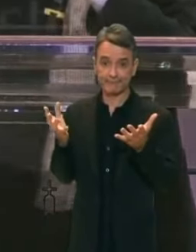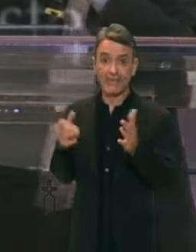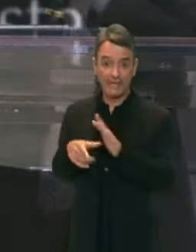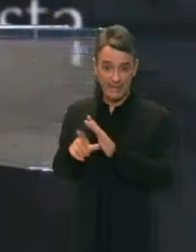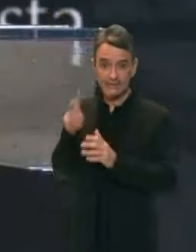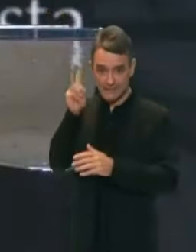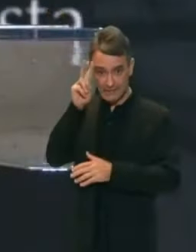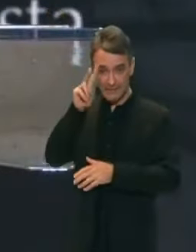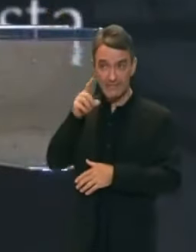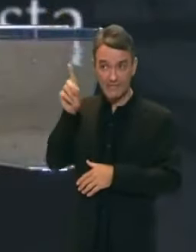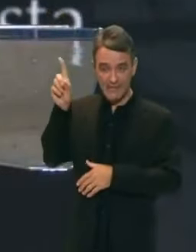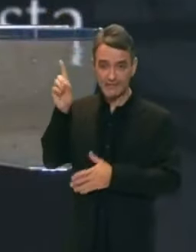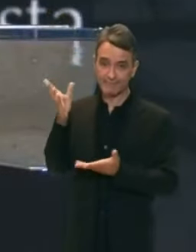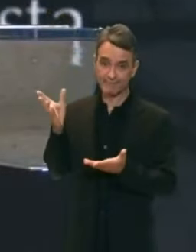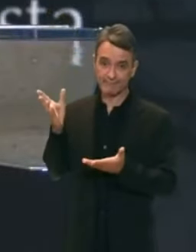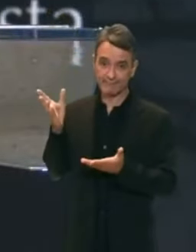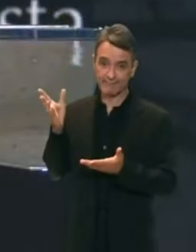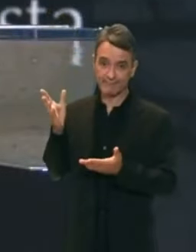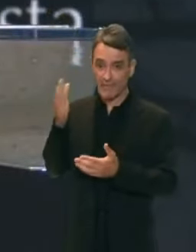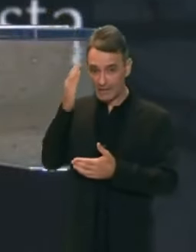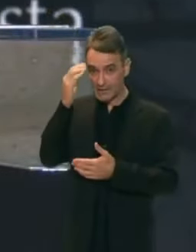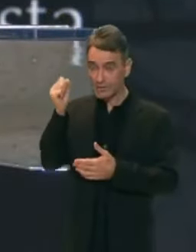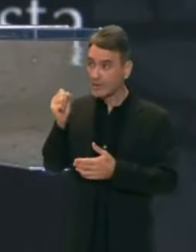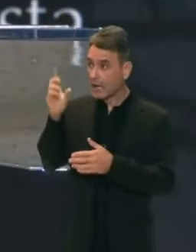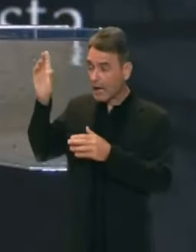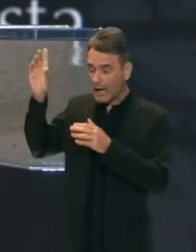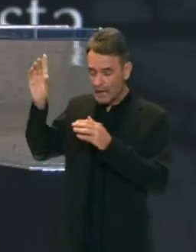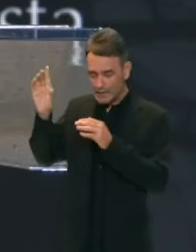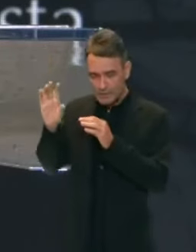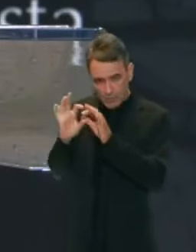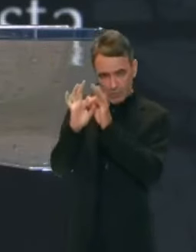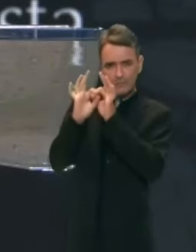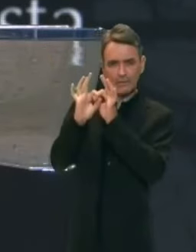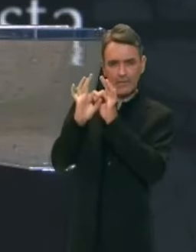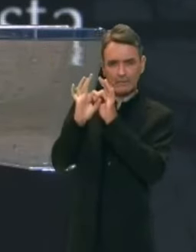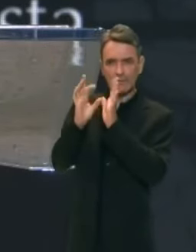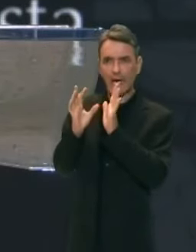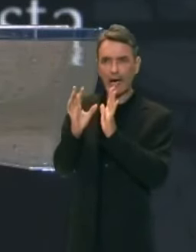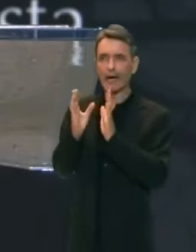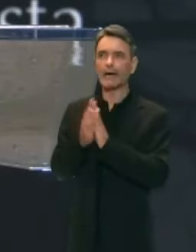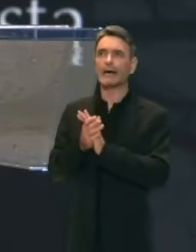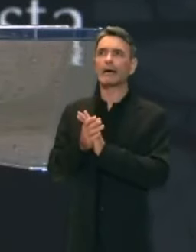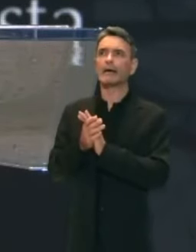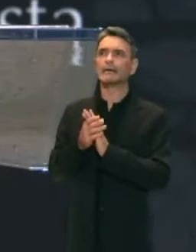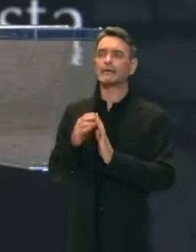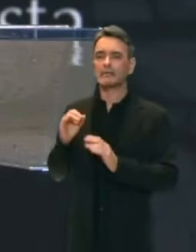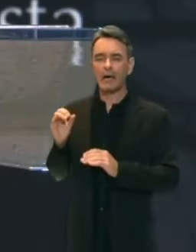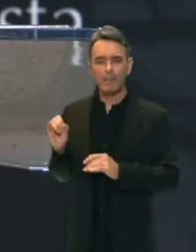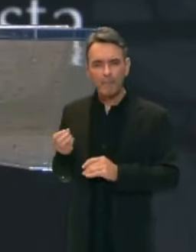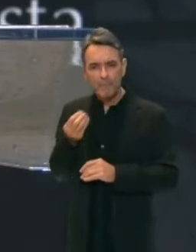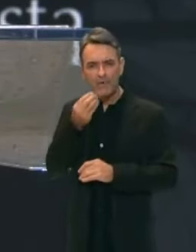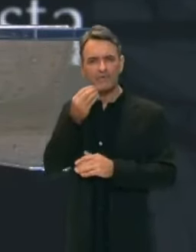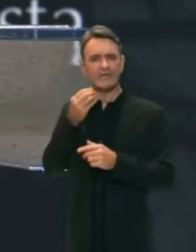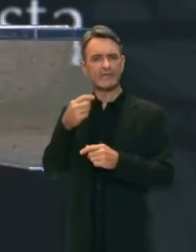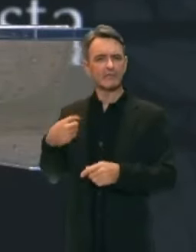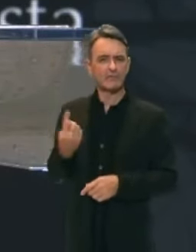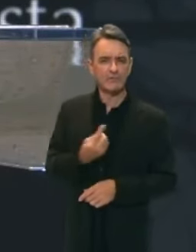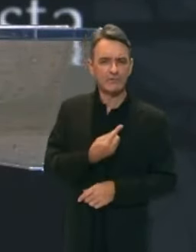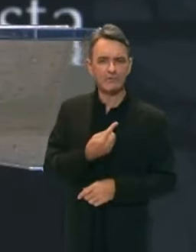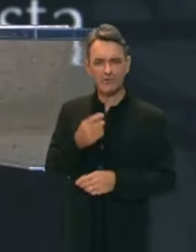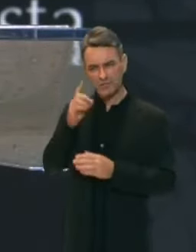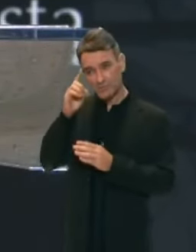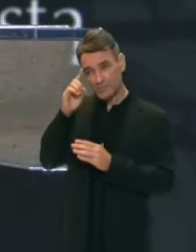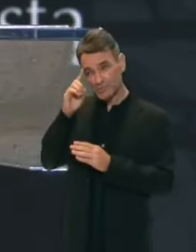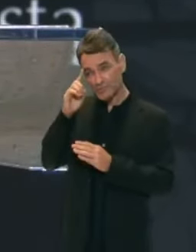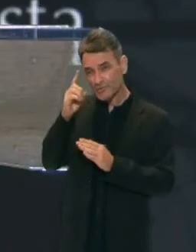nos conectarmos com Deus através da nossa memória, nós aproveitamos os nossos dias para santificar-se